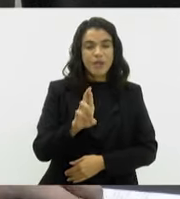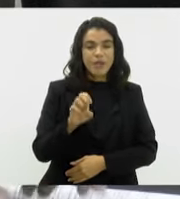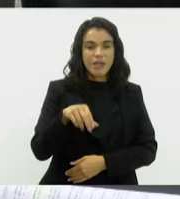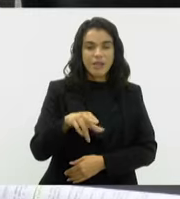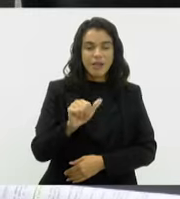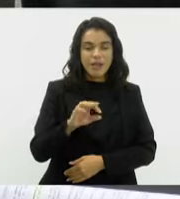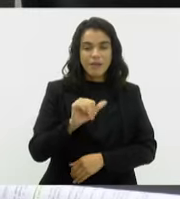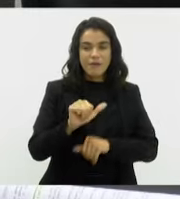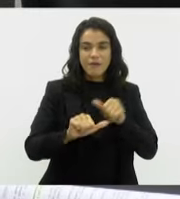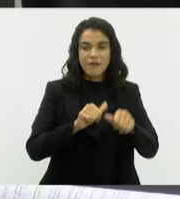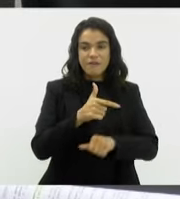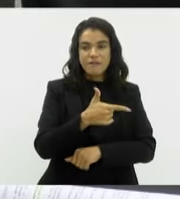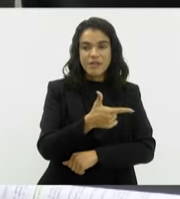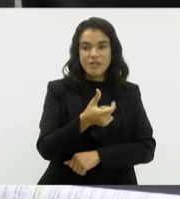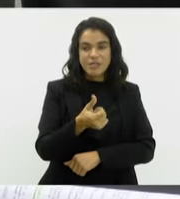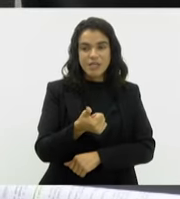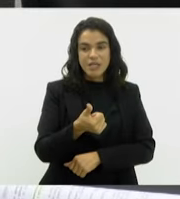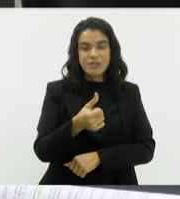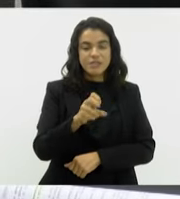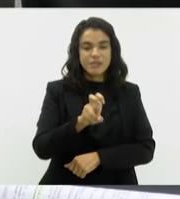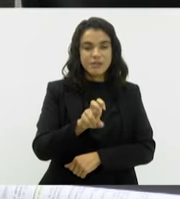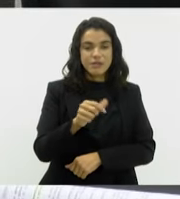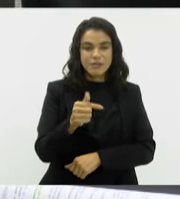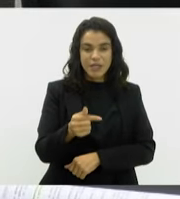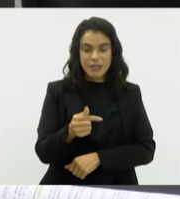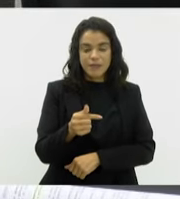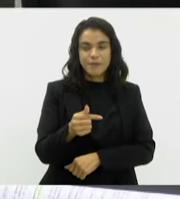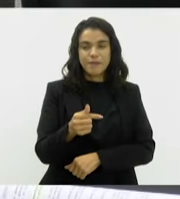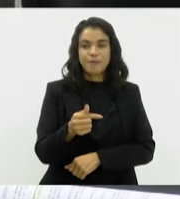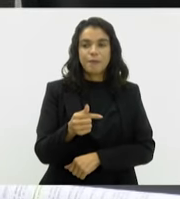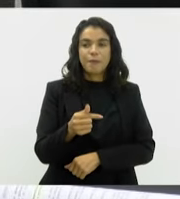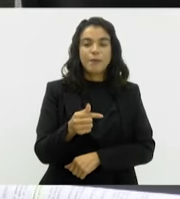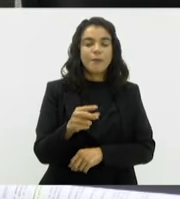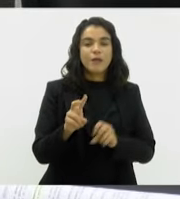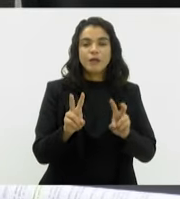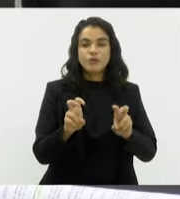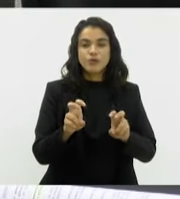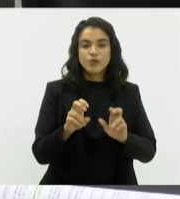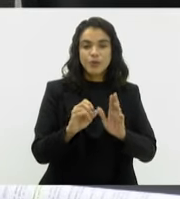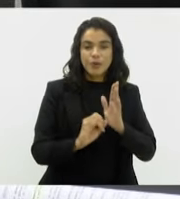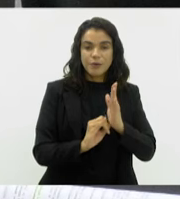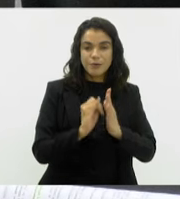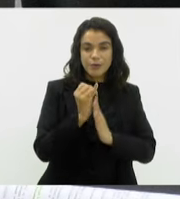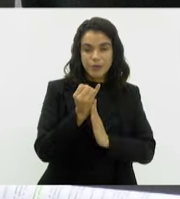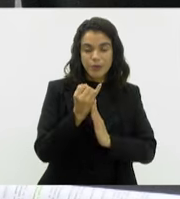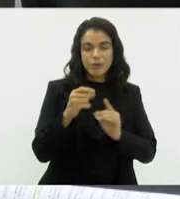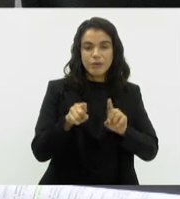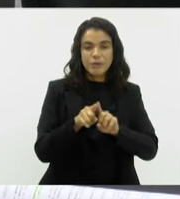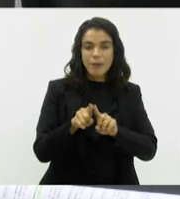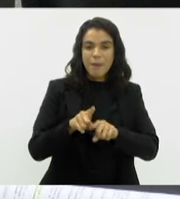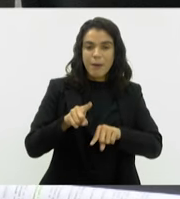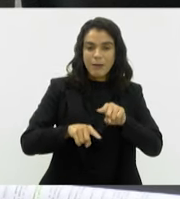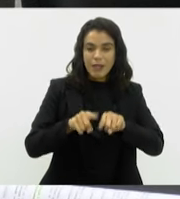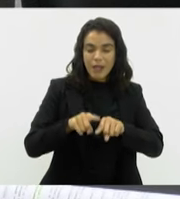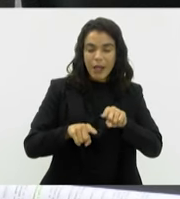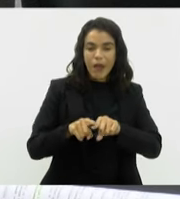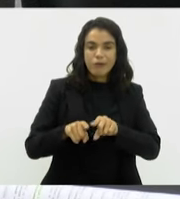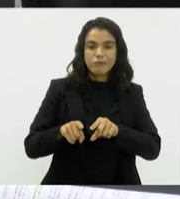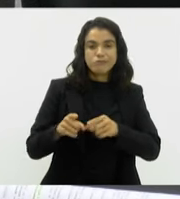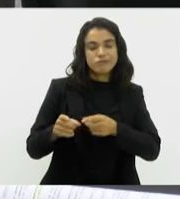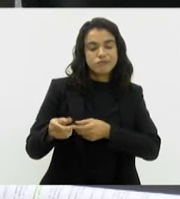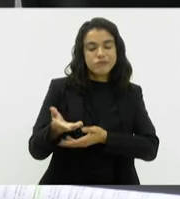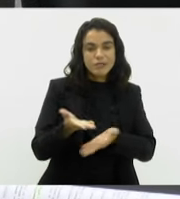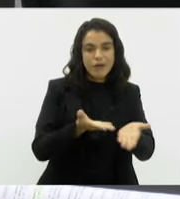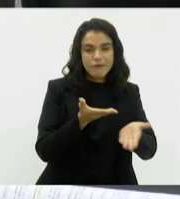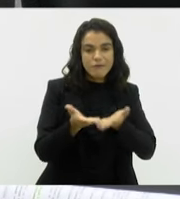altera a lei 2657 de 26 de dezembro de 96, que dispõe sobre o imposto sobre a circulação de mercadorias e serviços e dá